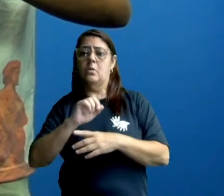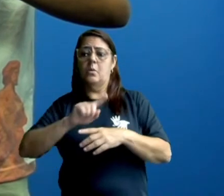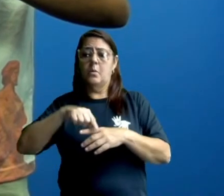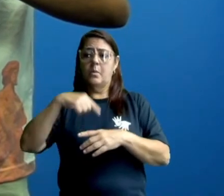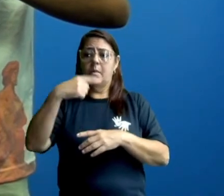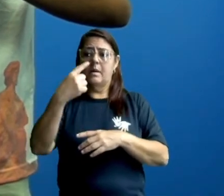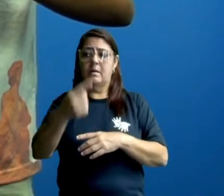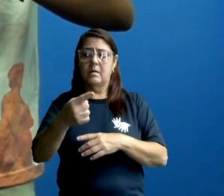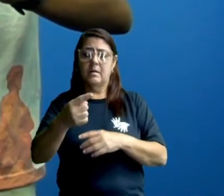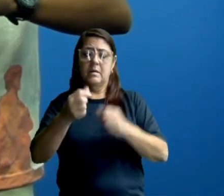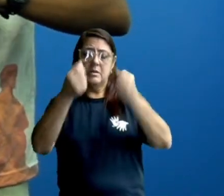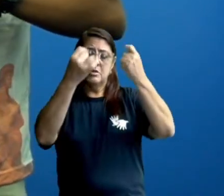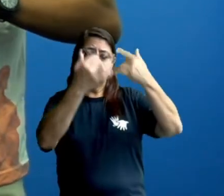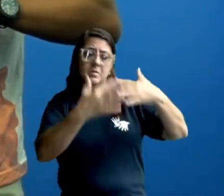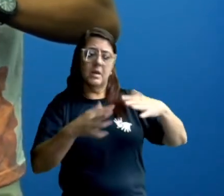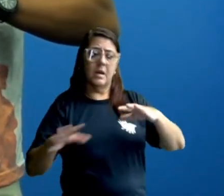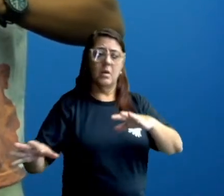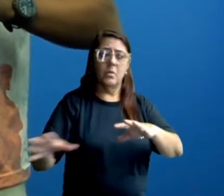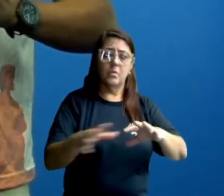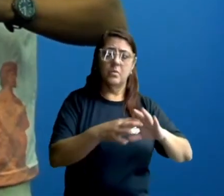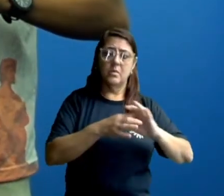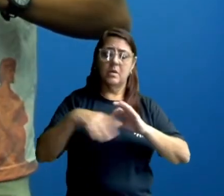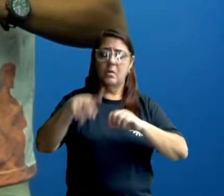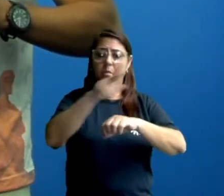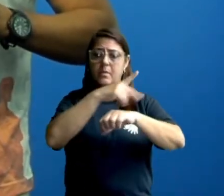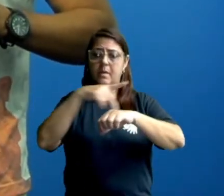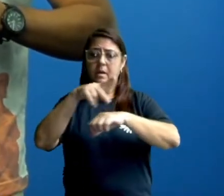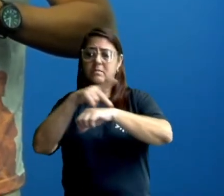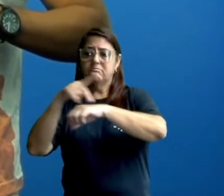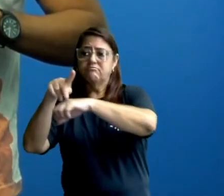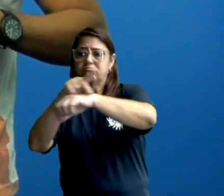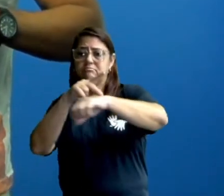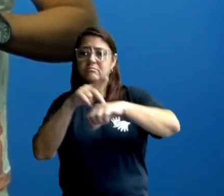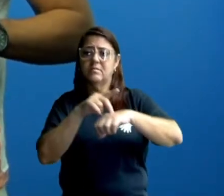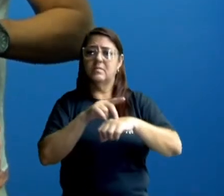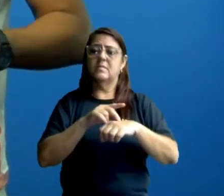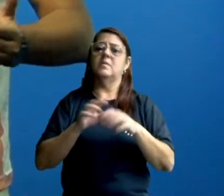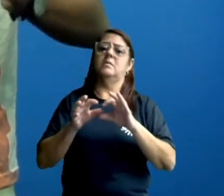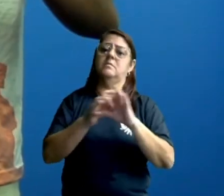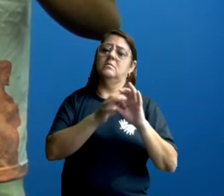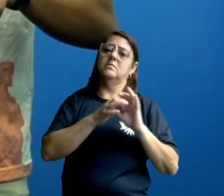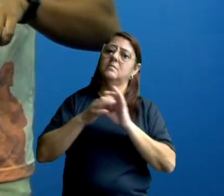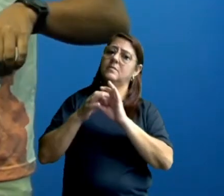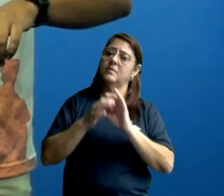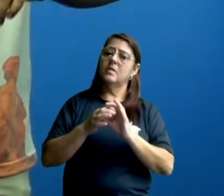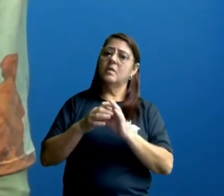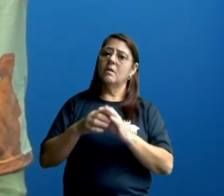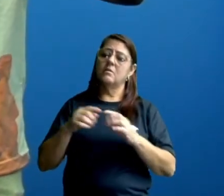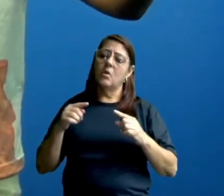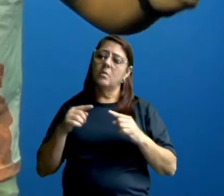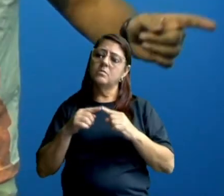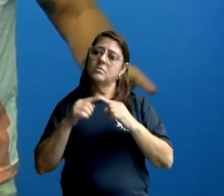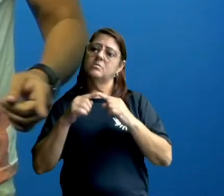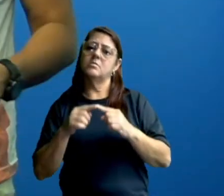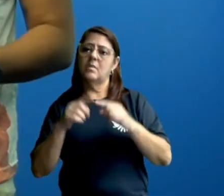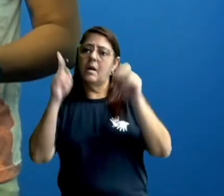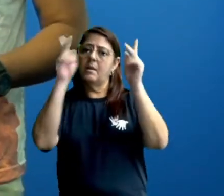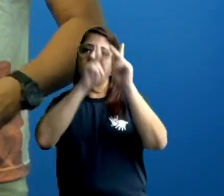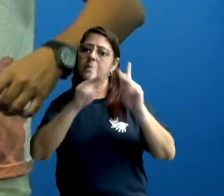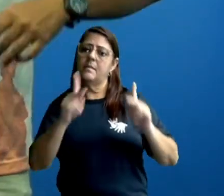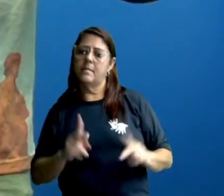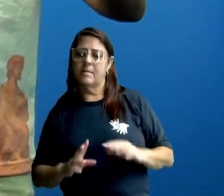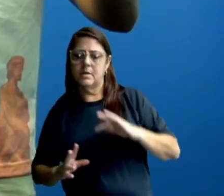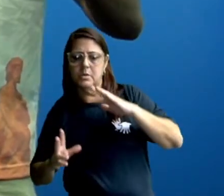o fim da Segunda Guerra Mundial, cria-se a ONU, que é a Organização das Nações Unidas, que tem por objetivo manter a paz no